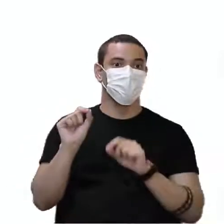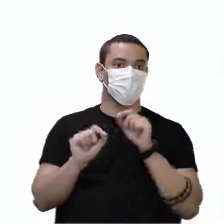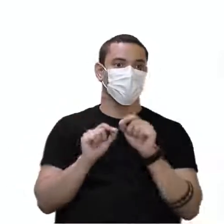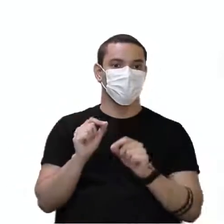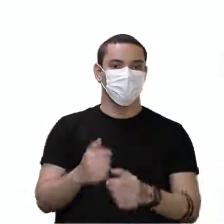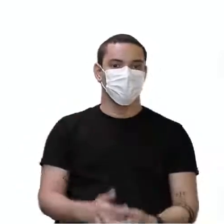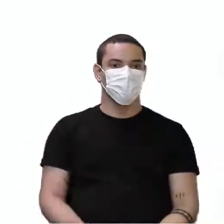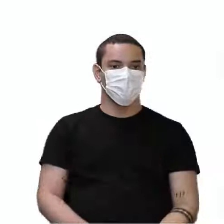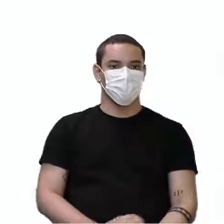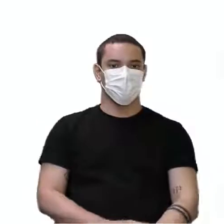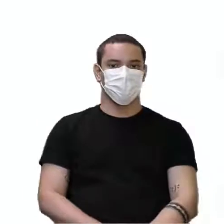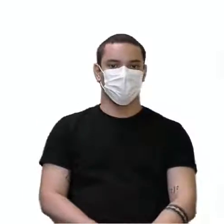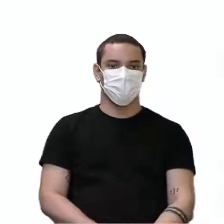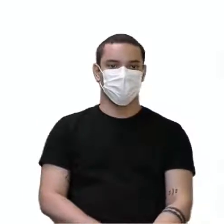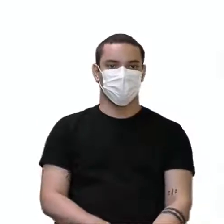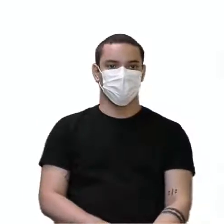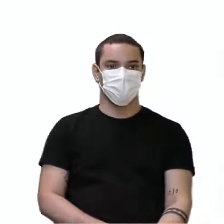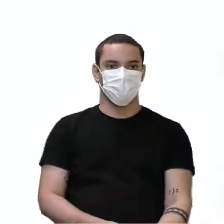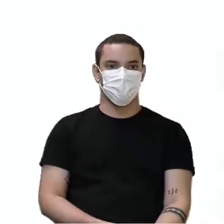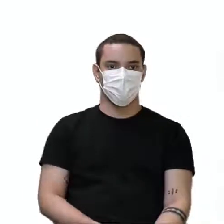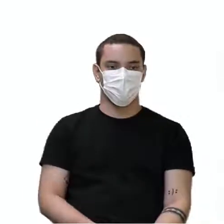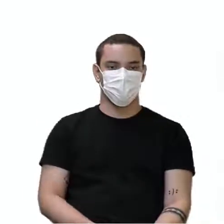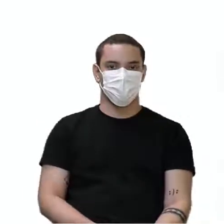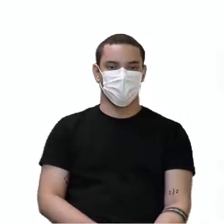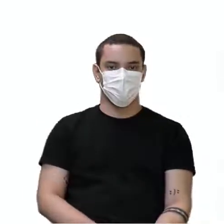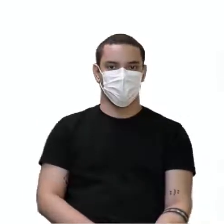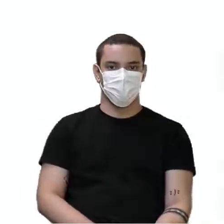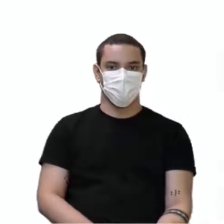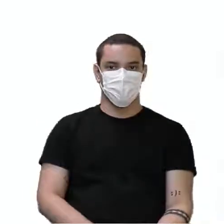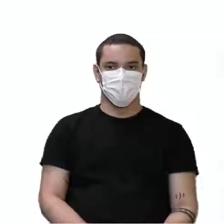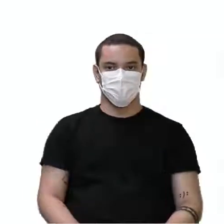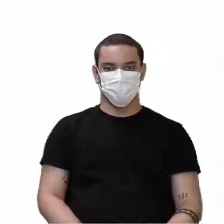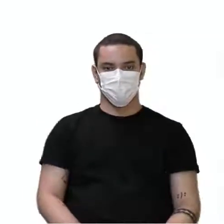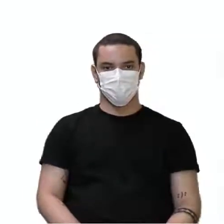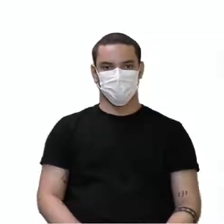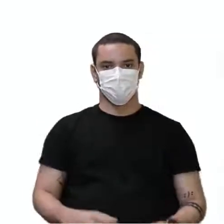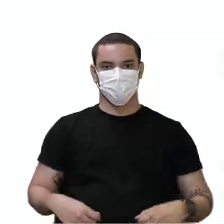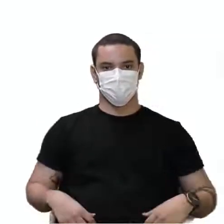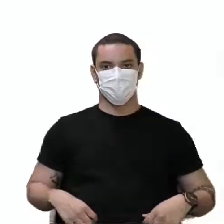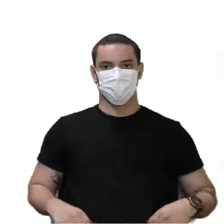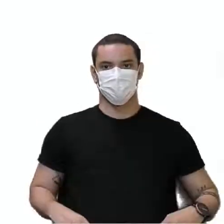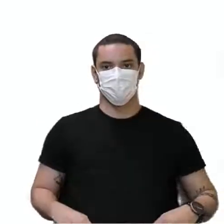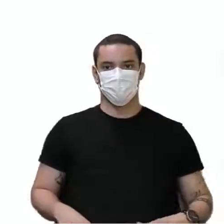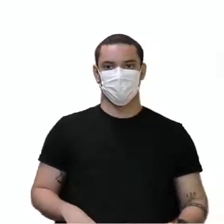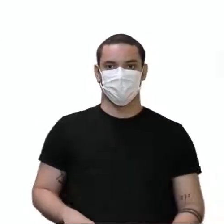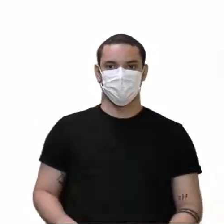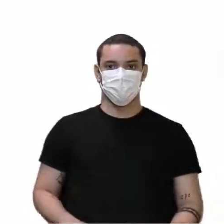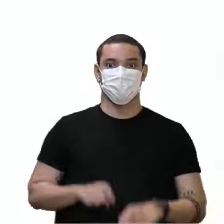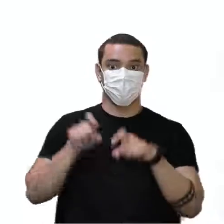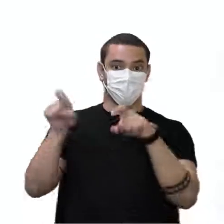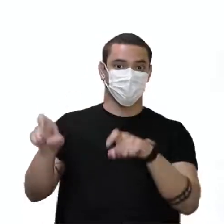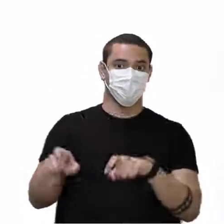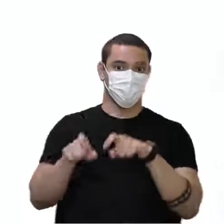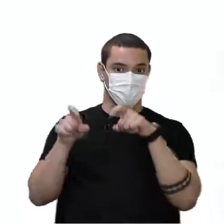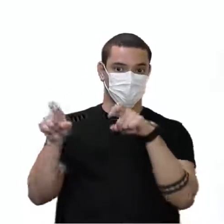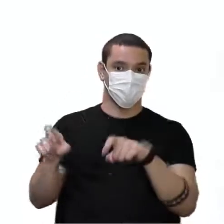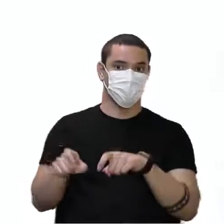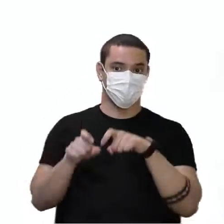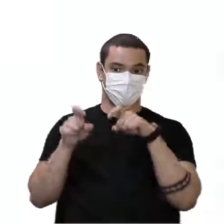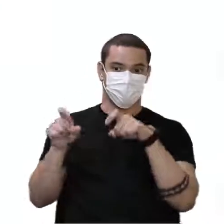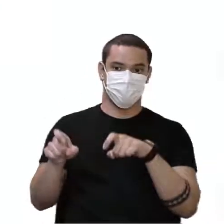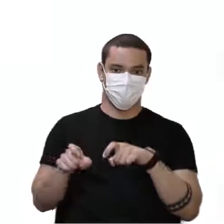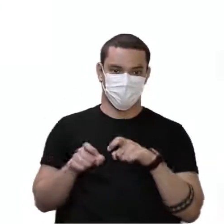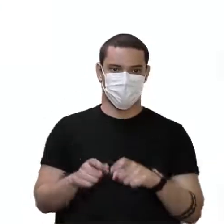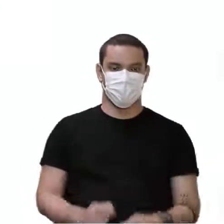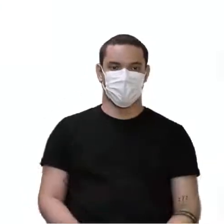seguinte. With o quê? To my family's farm. Farm, para quem não sabe, é fazenda, tá? As imagens aqui podem